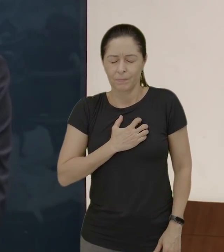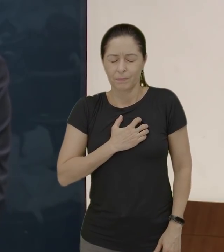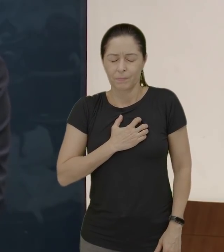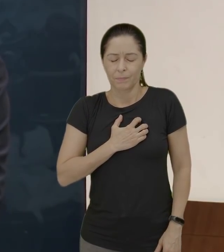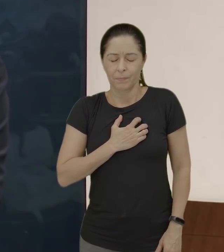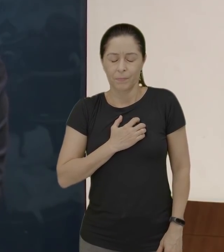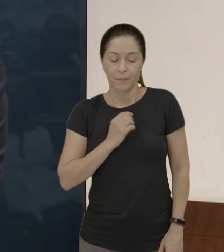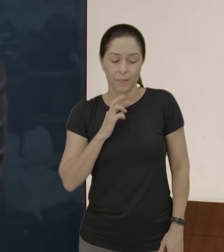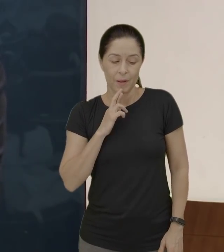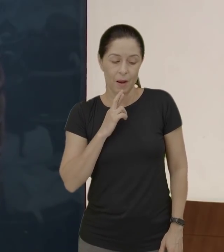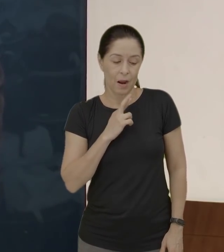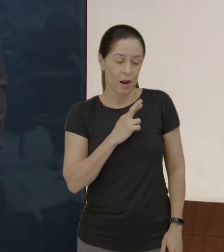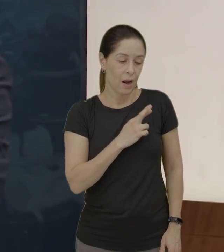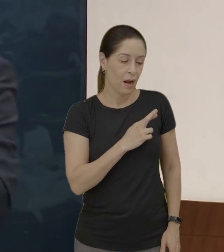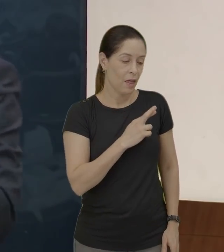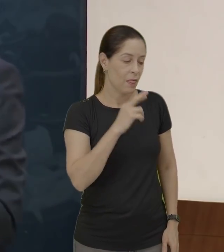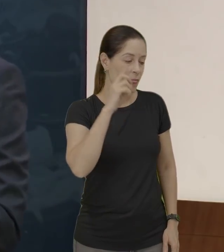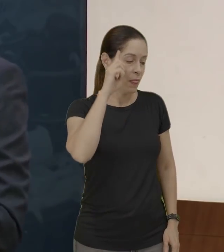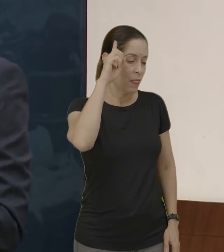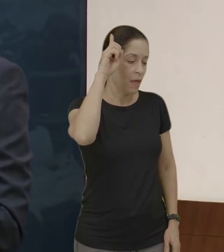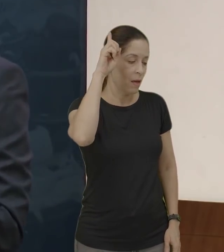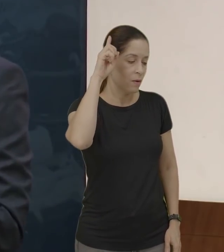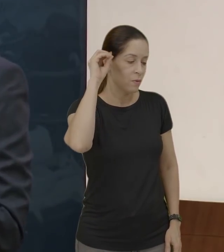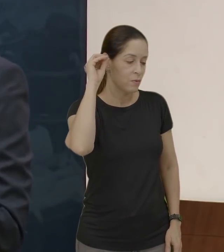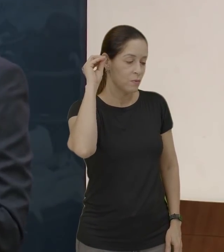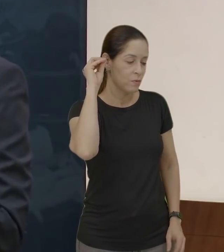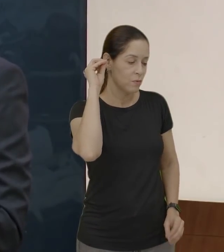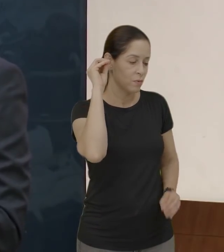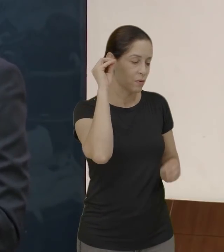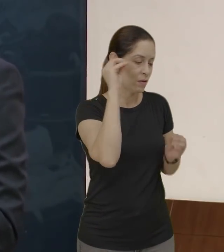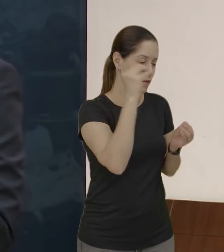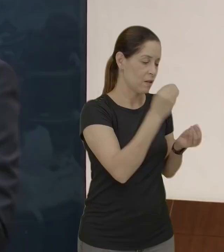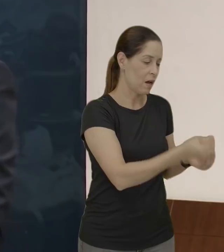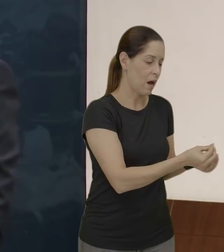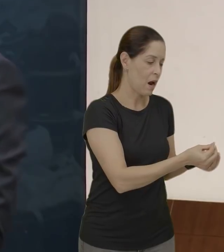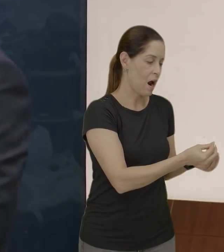meu filho, o cordeiro.